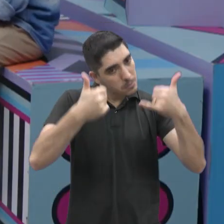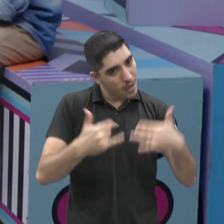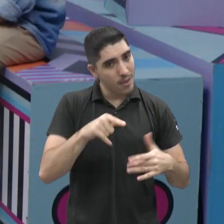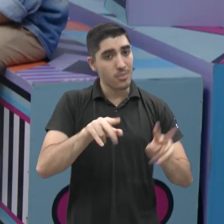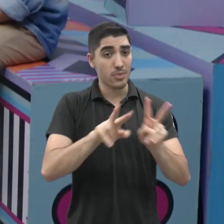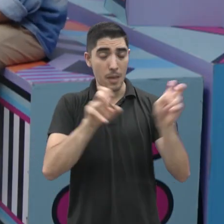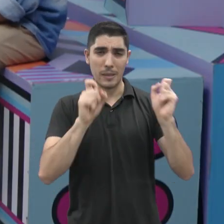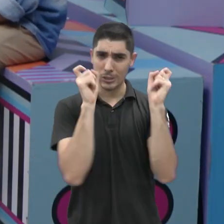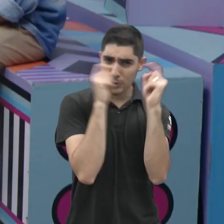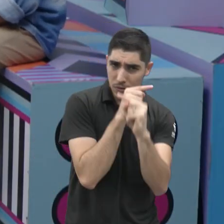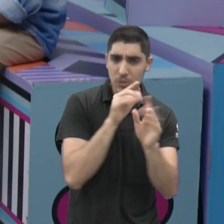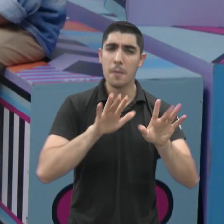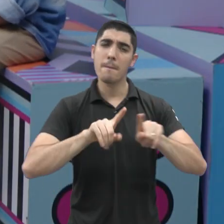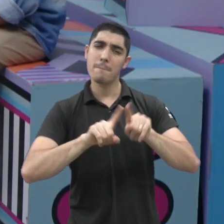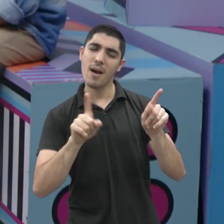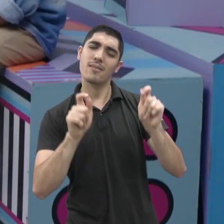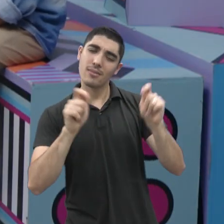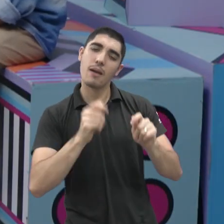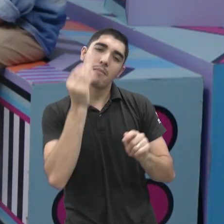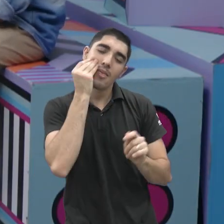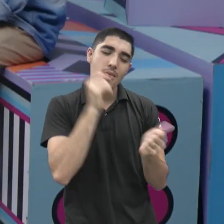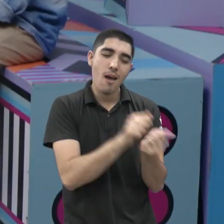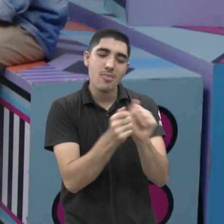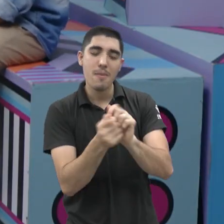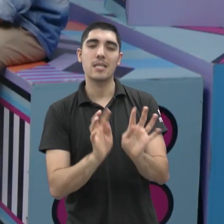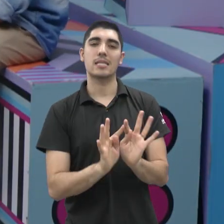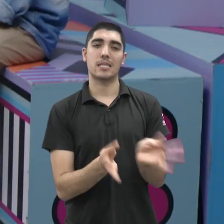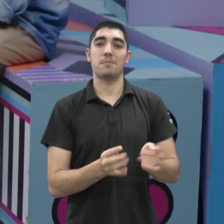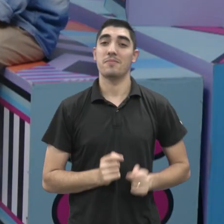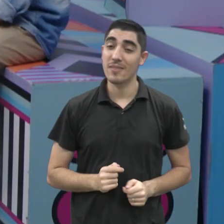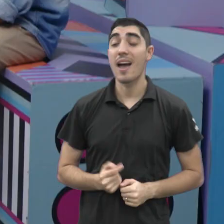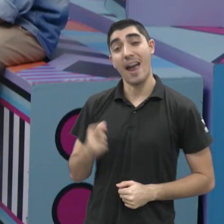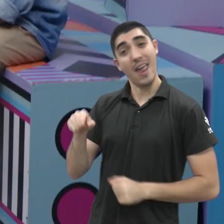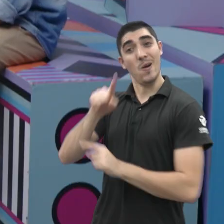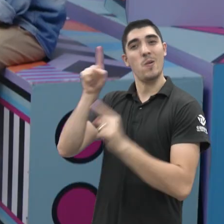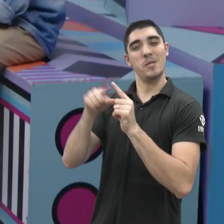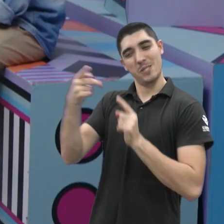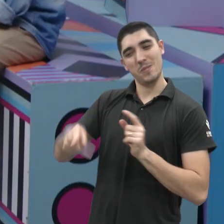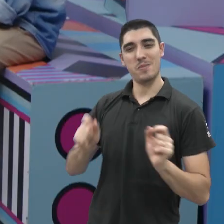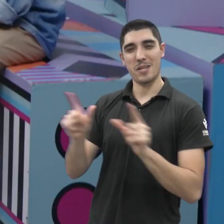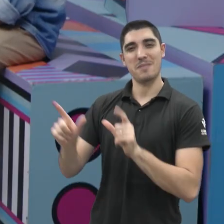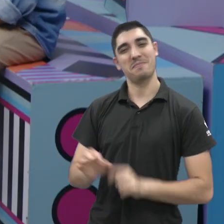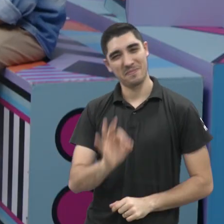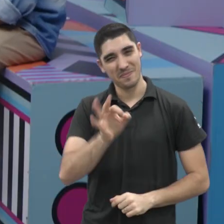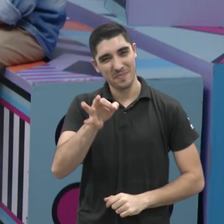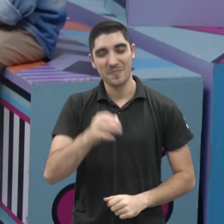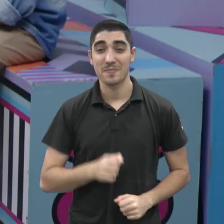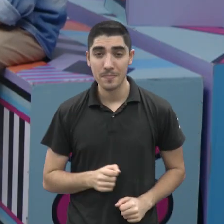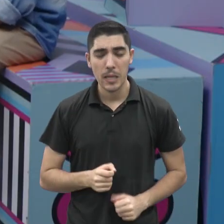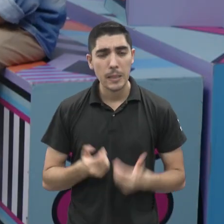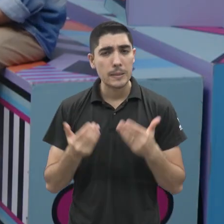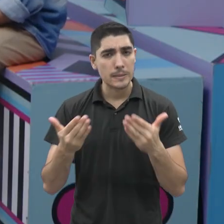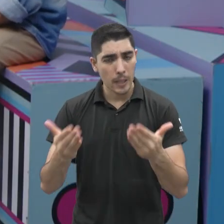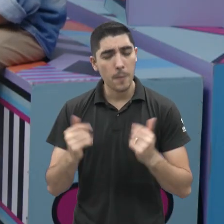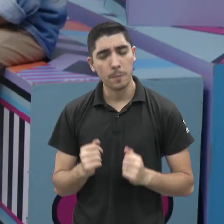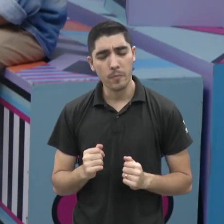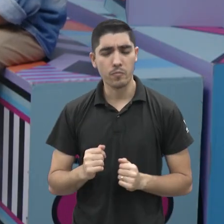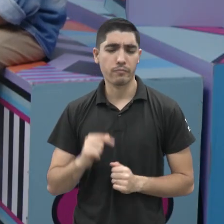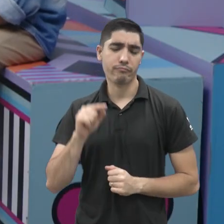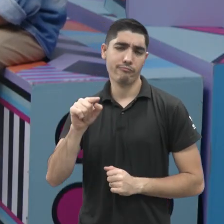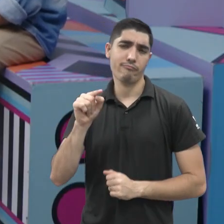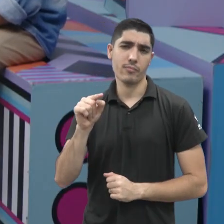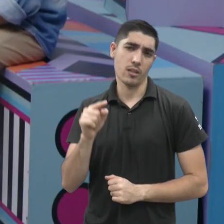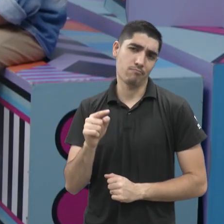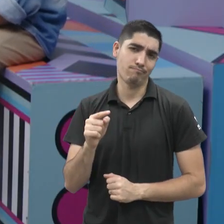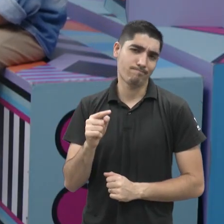mas também a gente pode simplificar. Essa é a ideia do programa. Exatamente. Bom, falando dessa realidade que a gente vive,